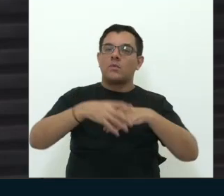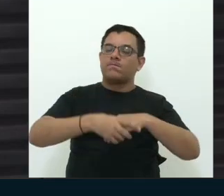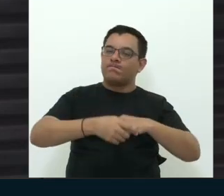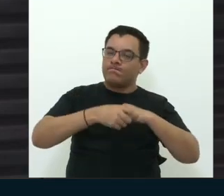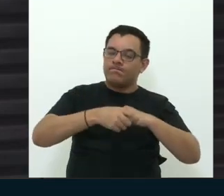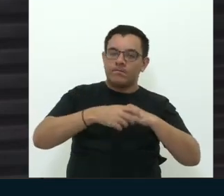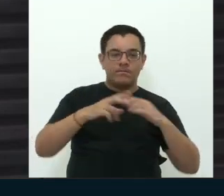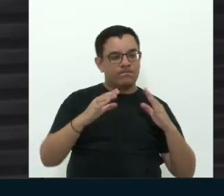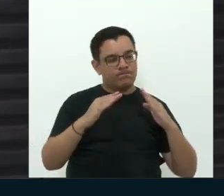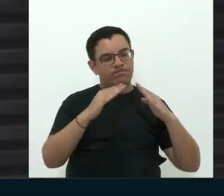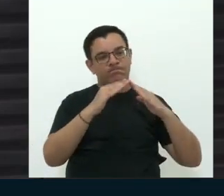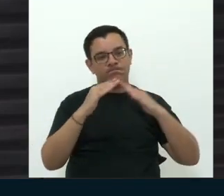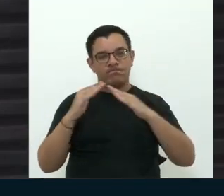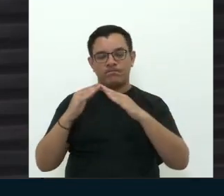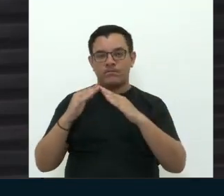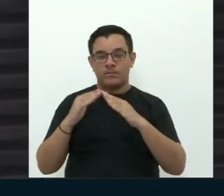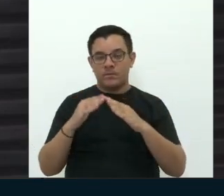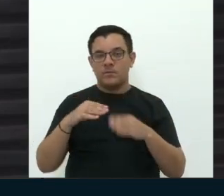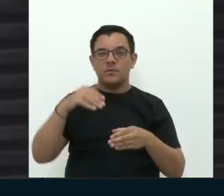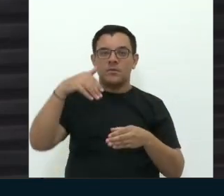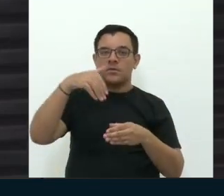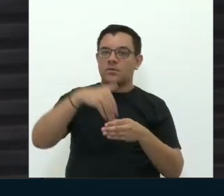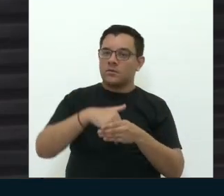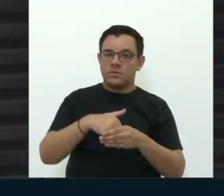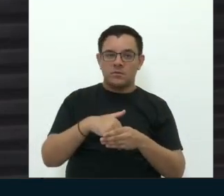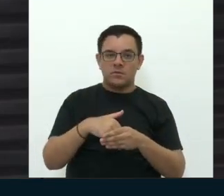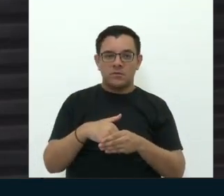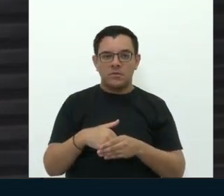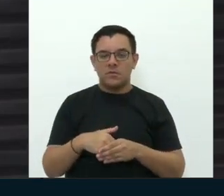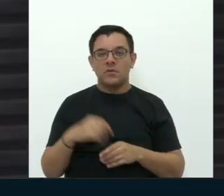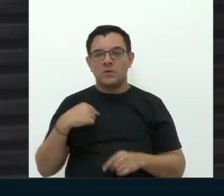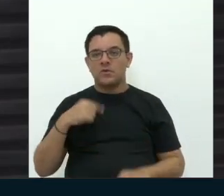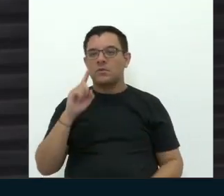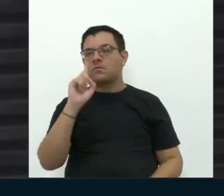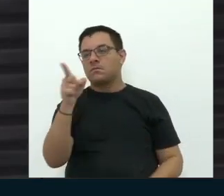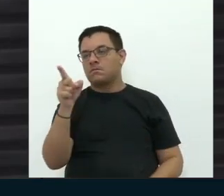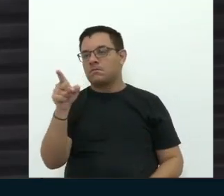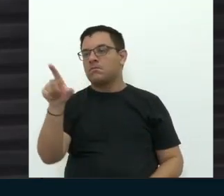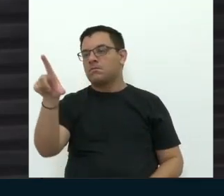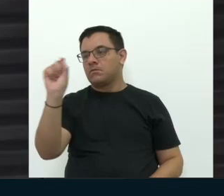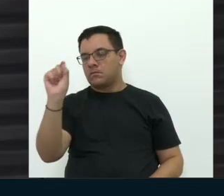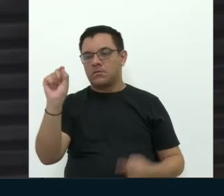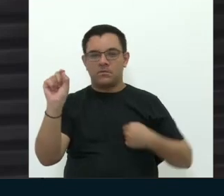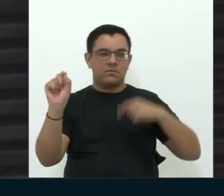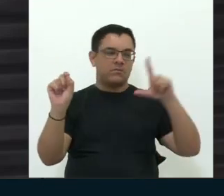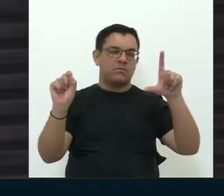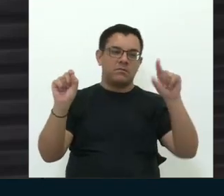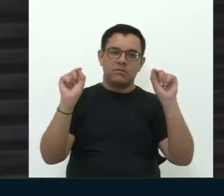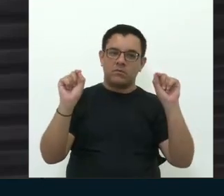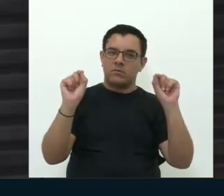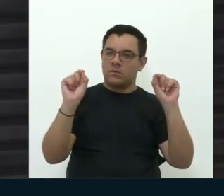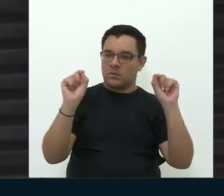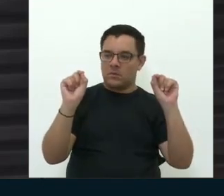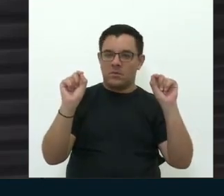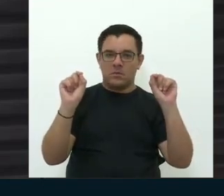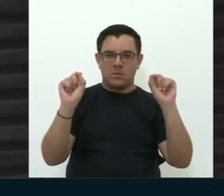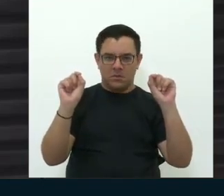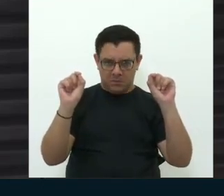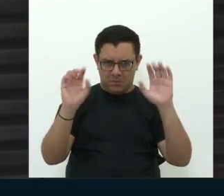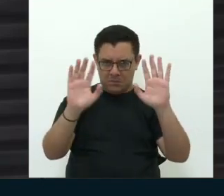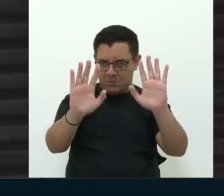podemos votar em duas opções totalmente antagônicas isso não faz de